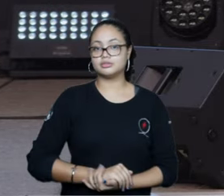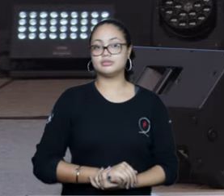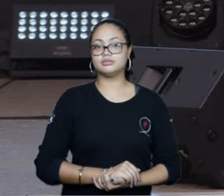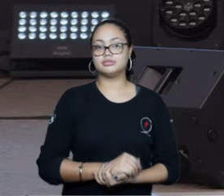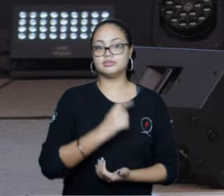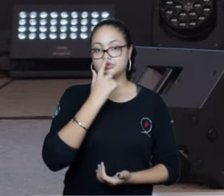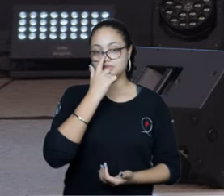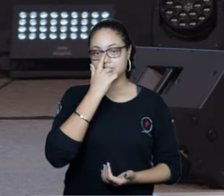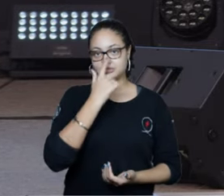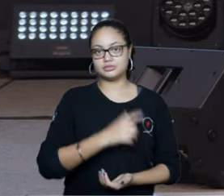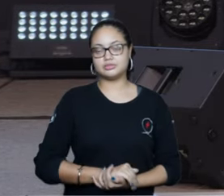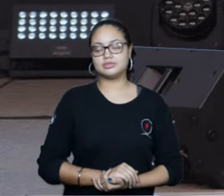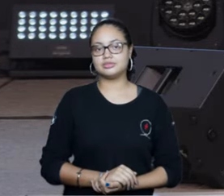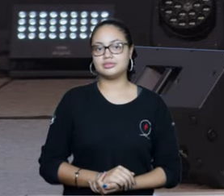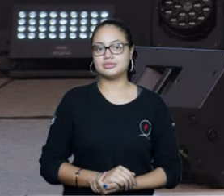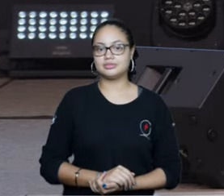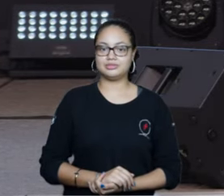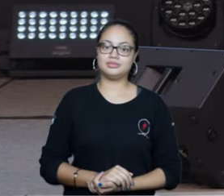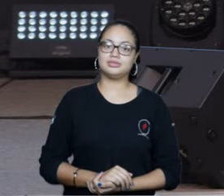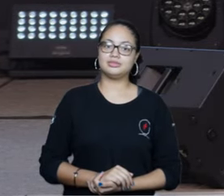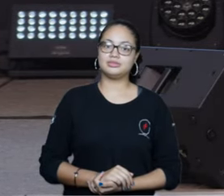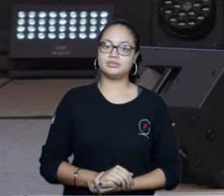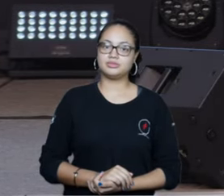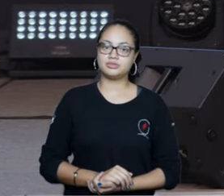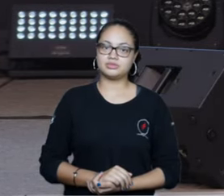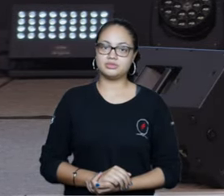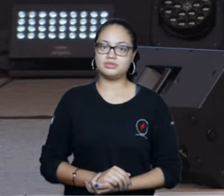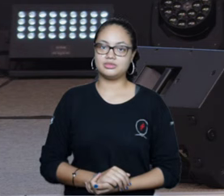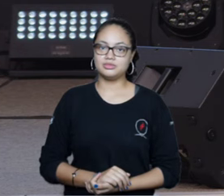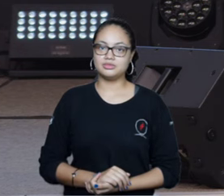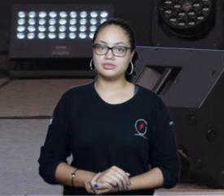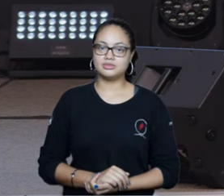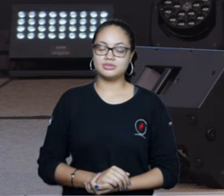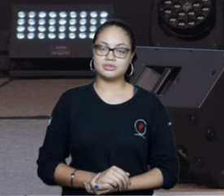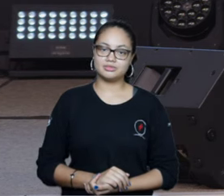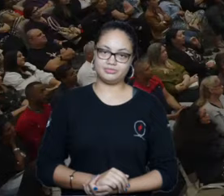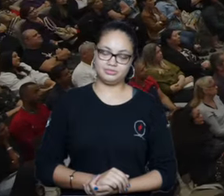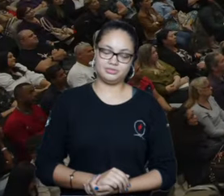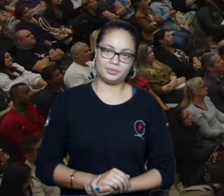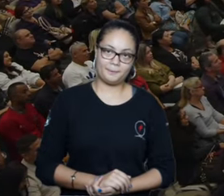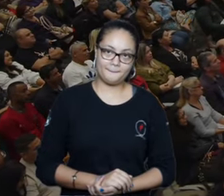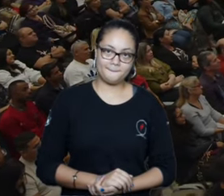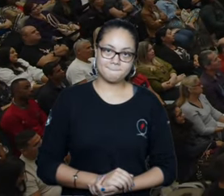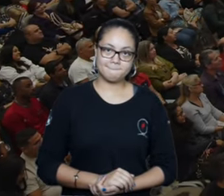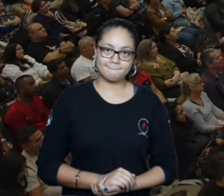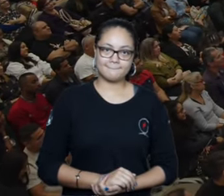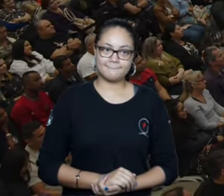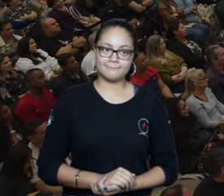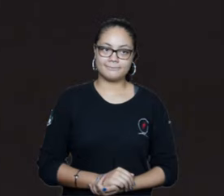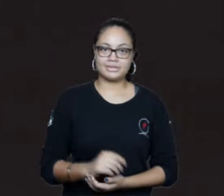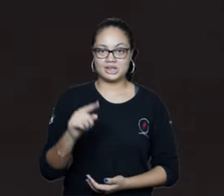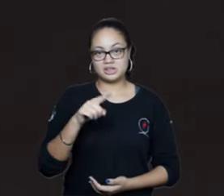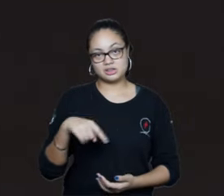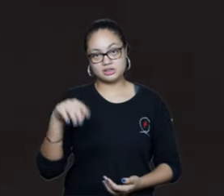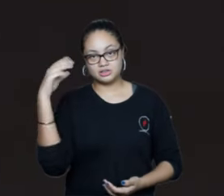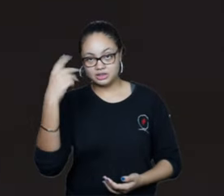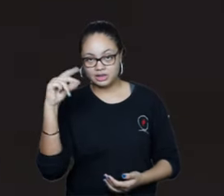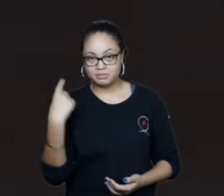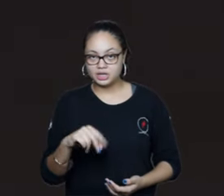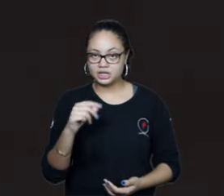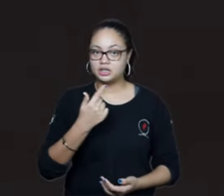tem muita gente enganada irmã sabe eu não ia nem esticar isso aqui você tá apanhando de